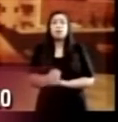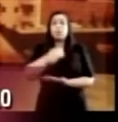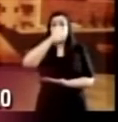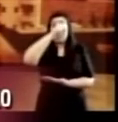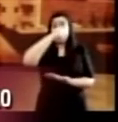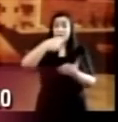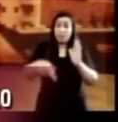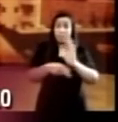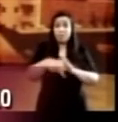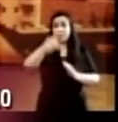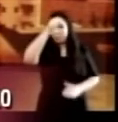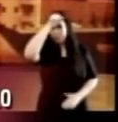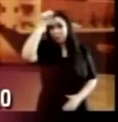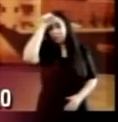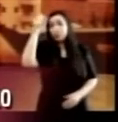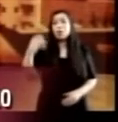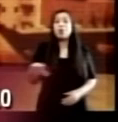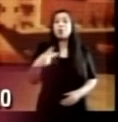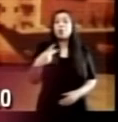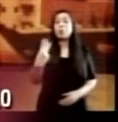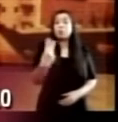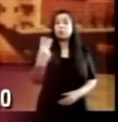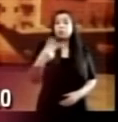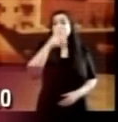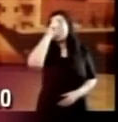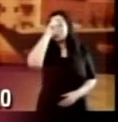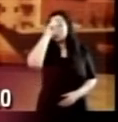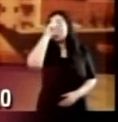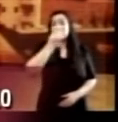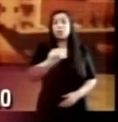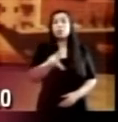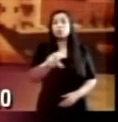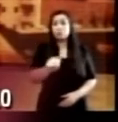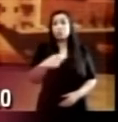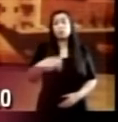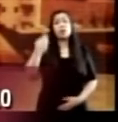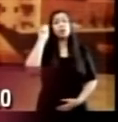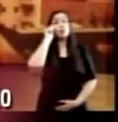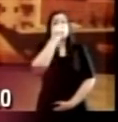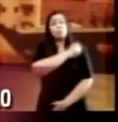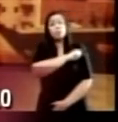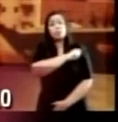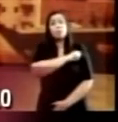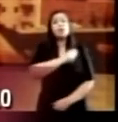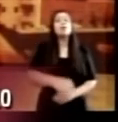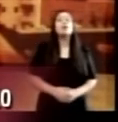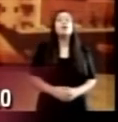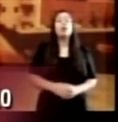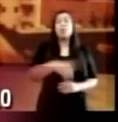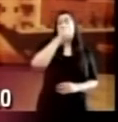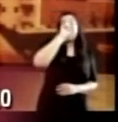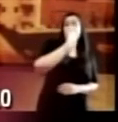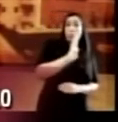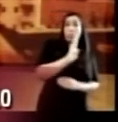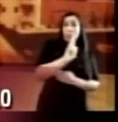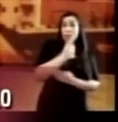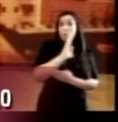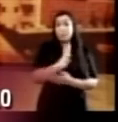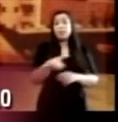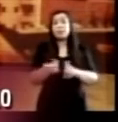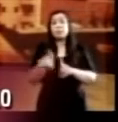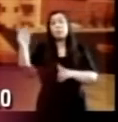os 2 hospitais que atendem pacientes da Covid-19 via SUS, em Rio Preto, Hospital de Base Santa Casa, continuam